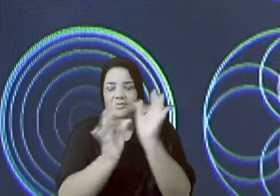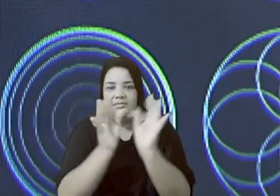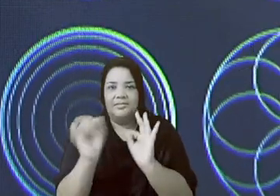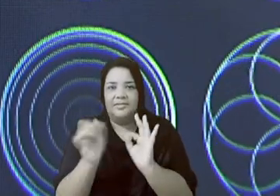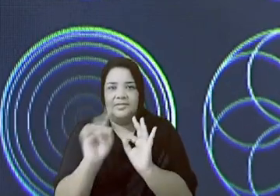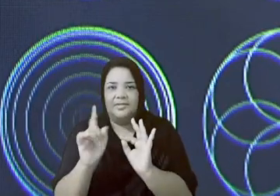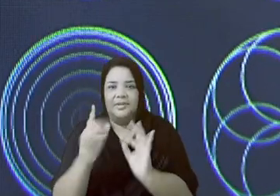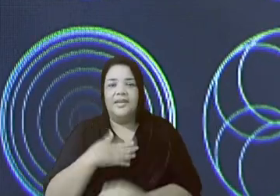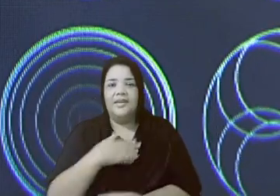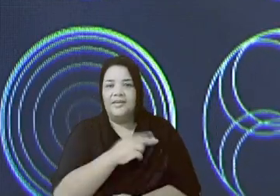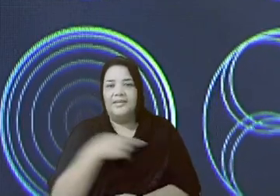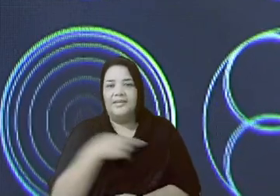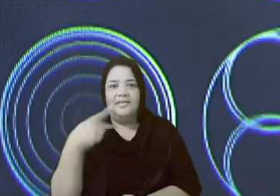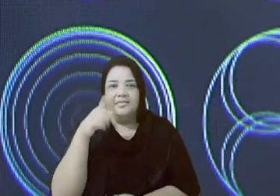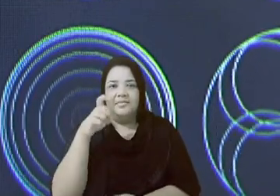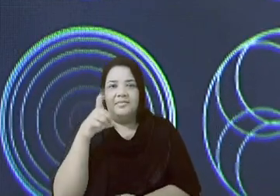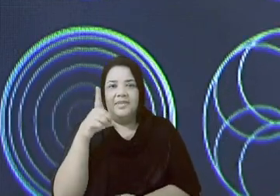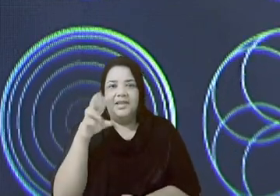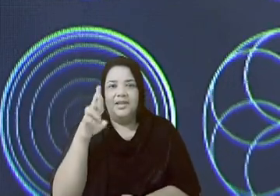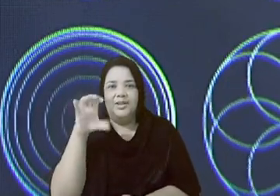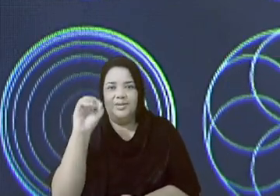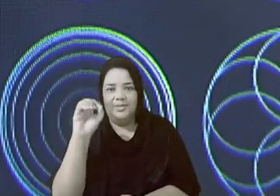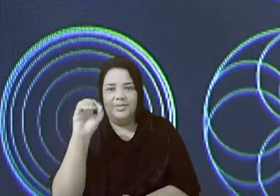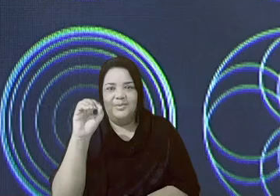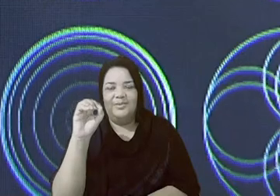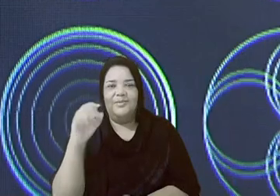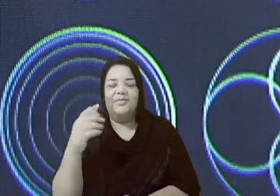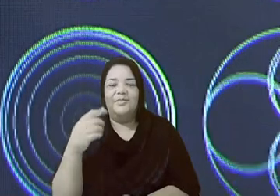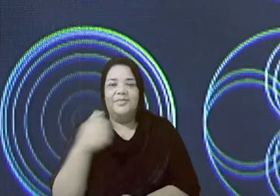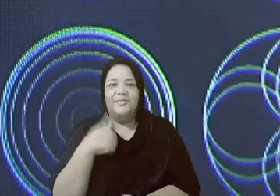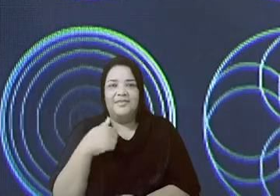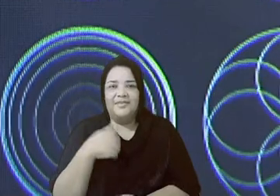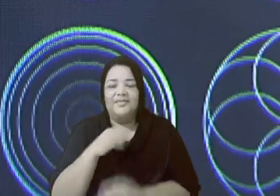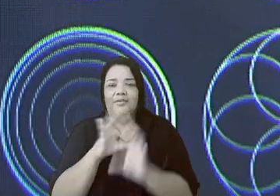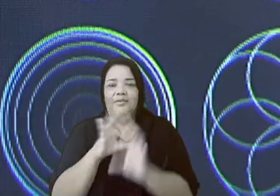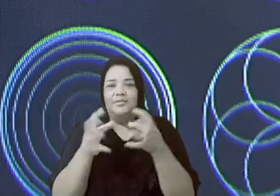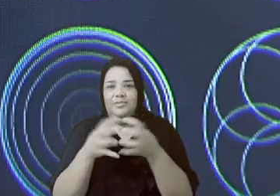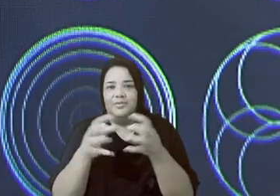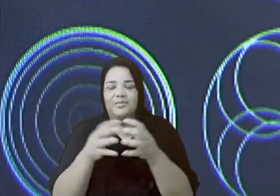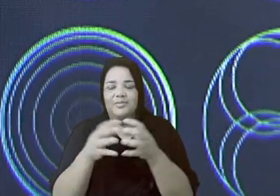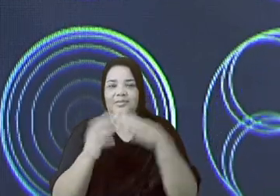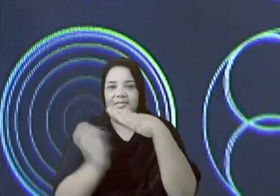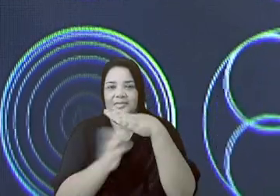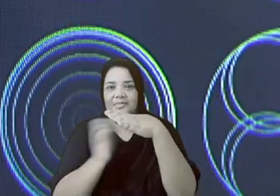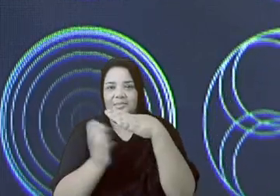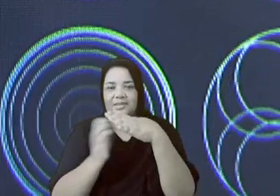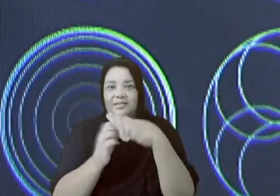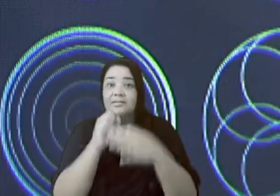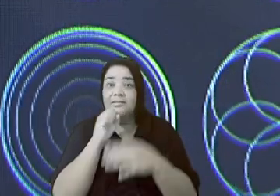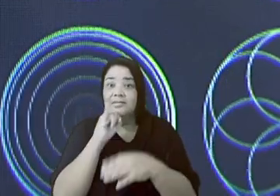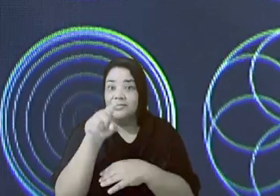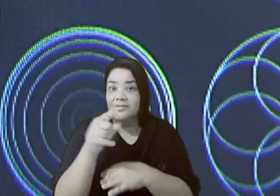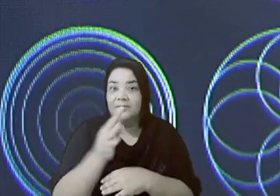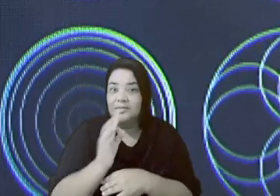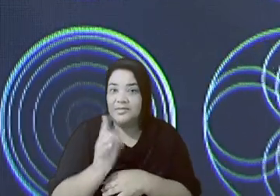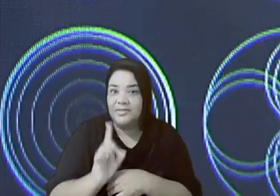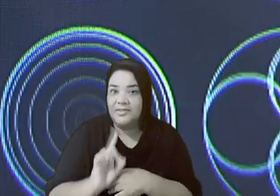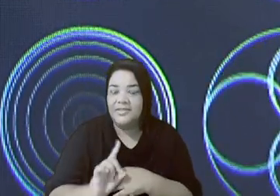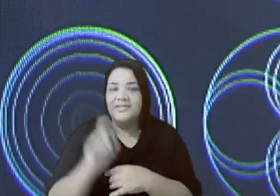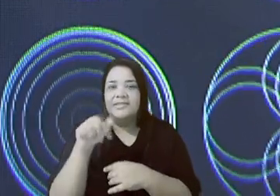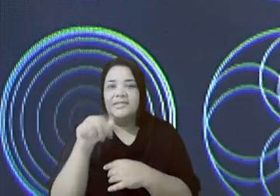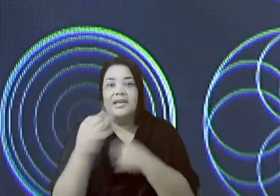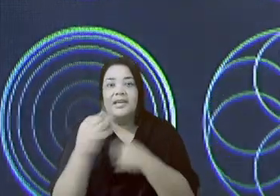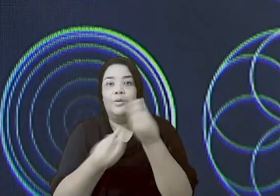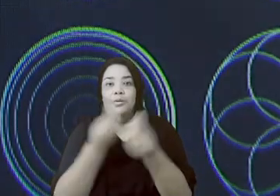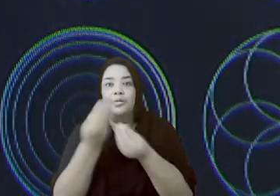sou o Pedro Company Red Bulls leve do BTG pactual e para quem não conhece o Boost Lab eu programa de potencialização de startups do